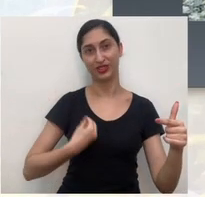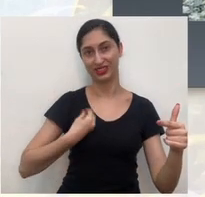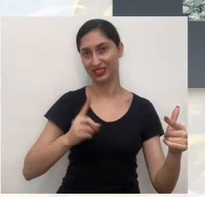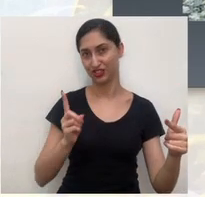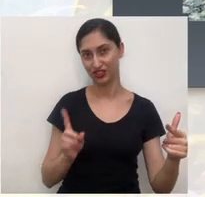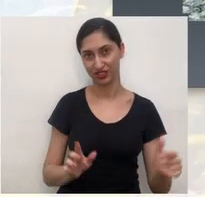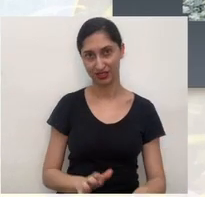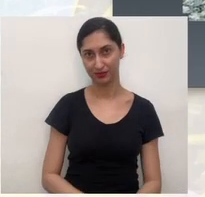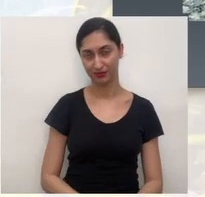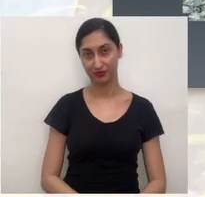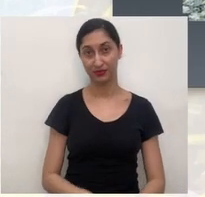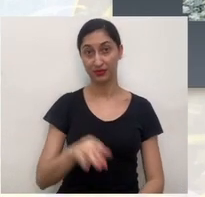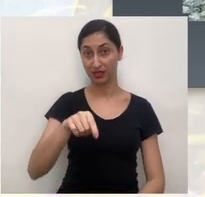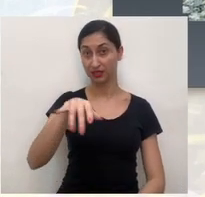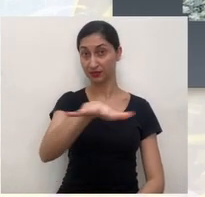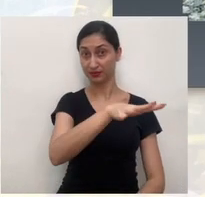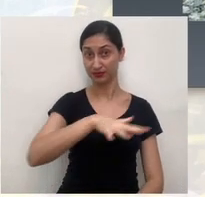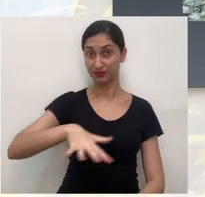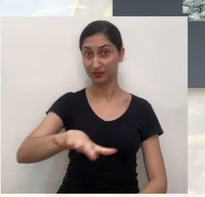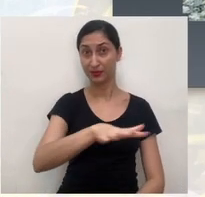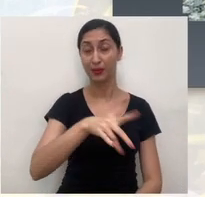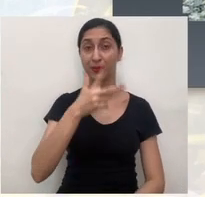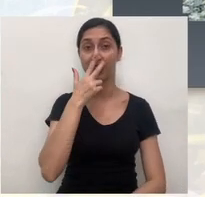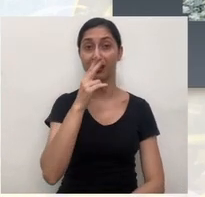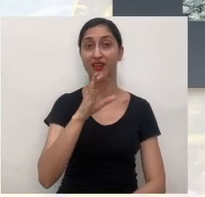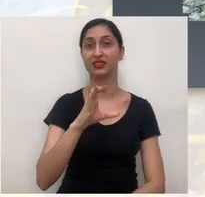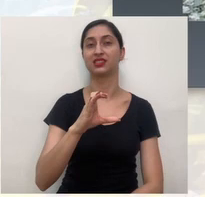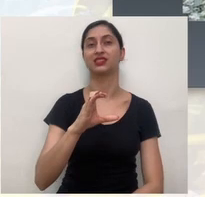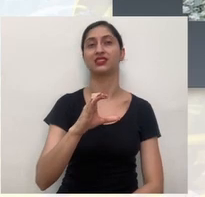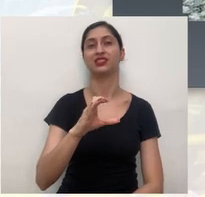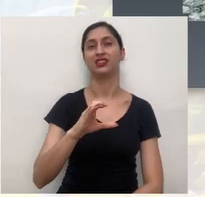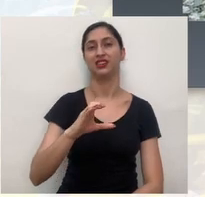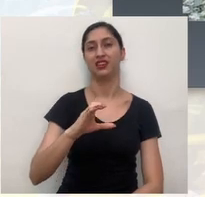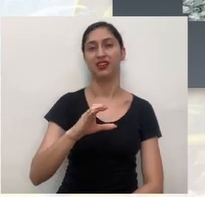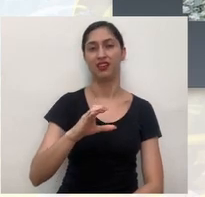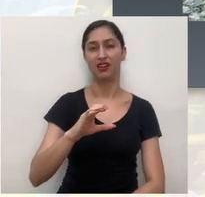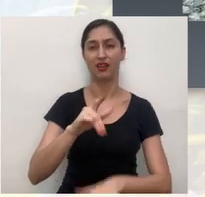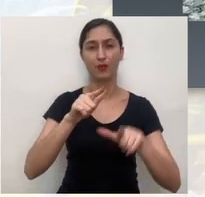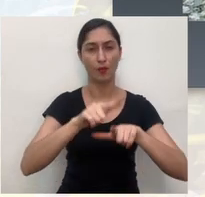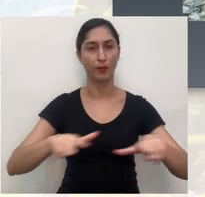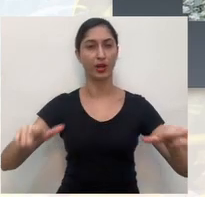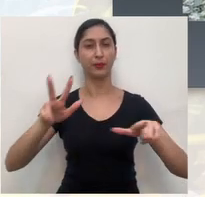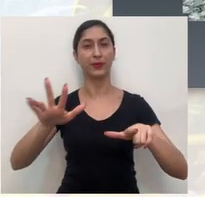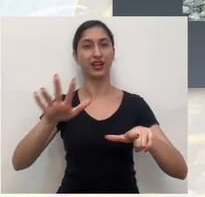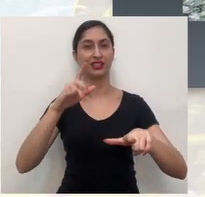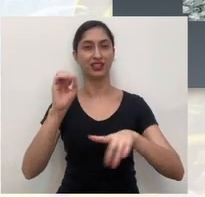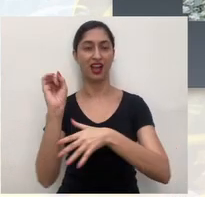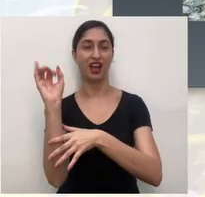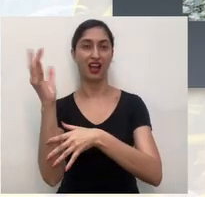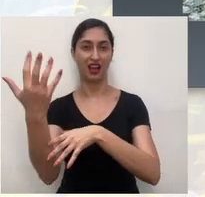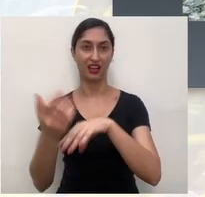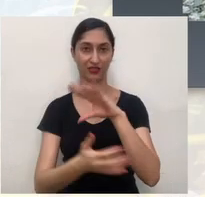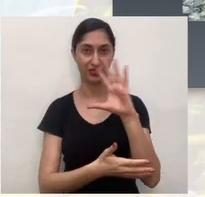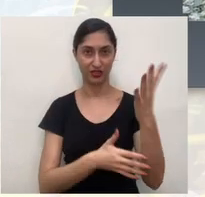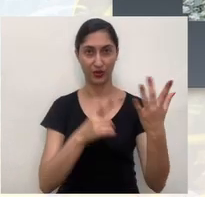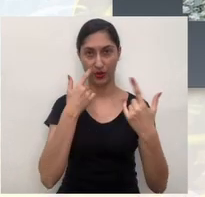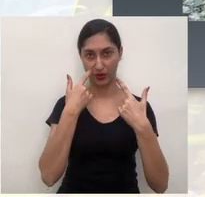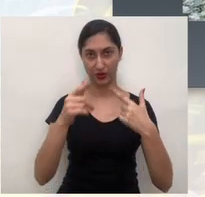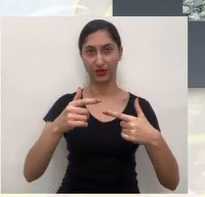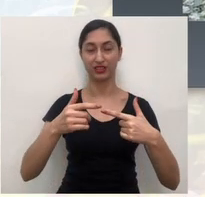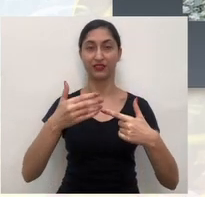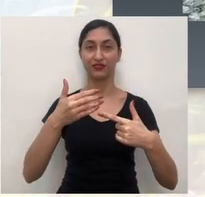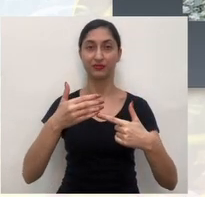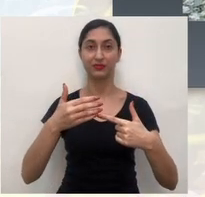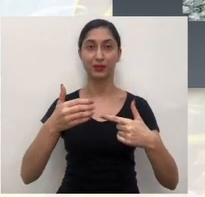seja praticamente a clareira, mas essas árvores habilmente dispostas na frente dos muros,